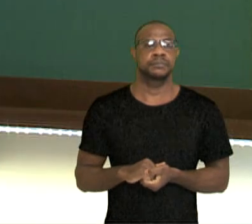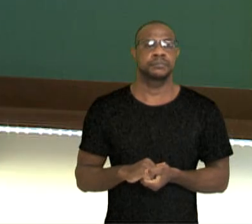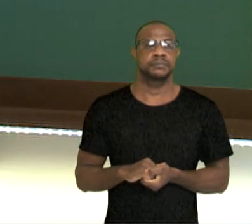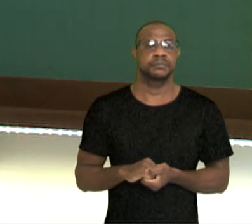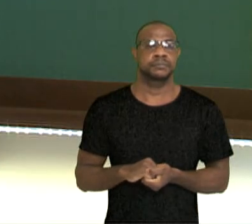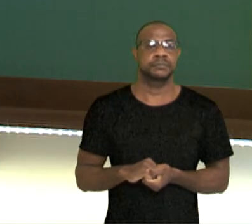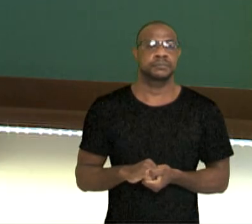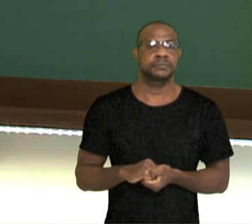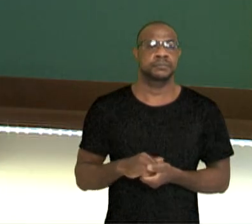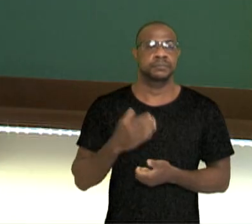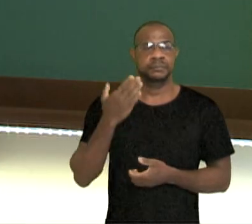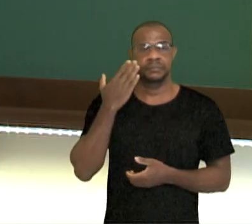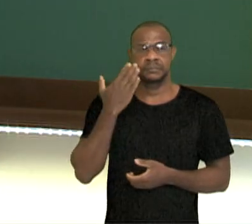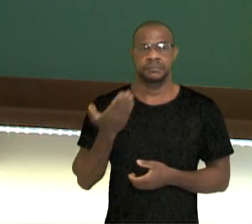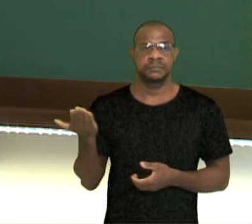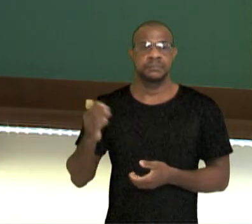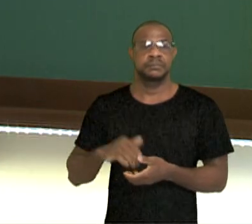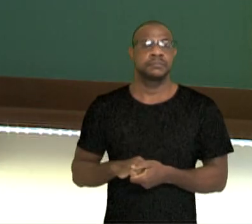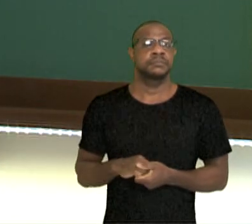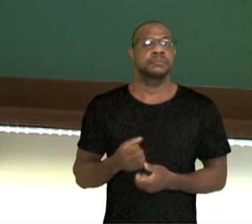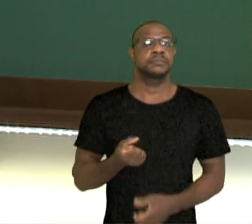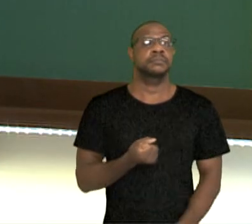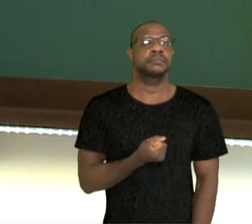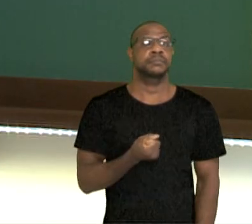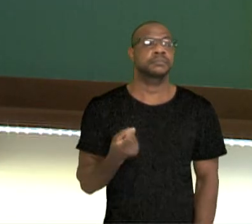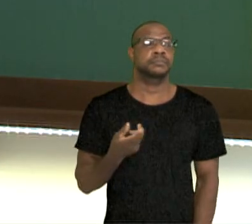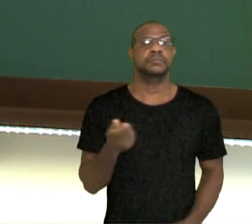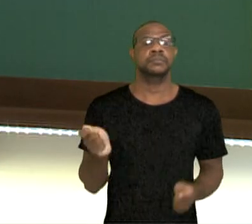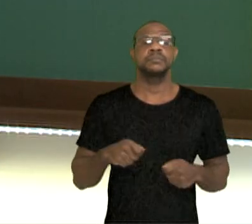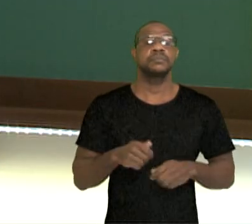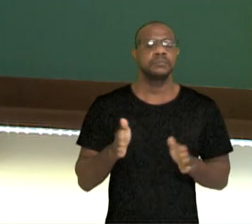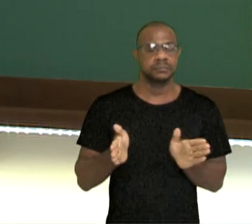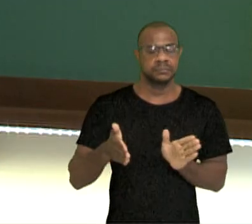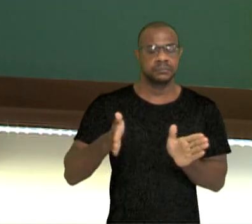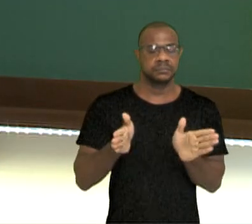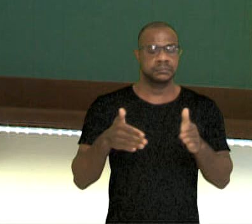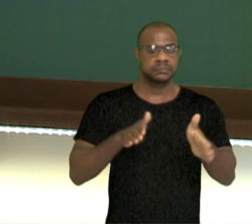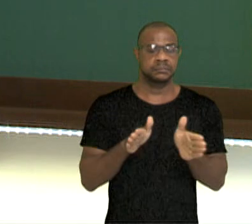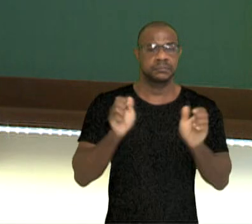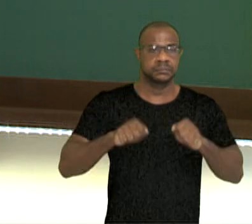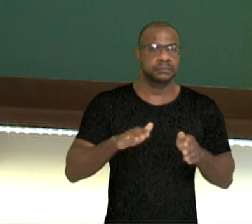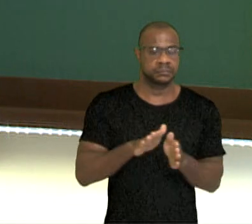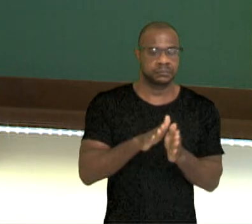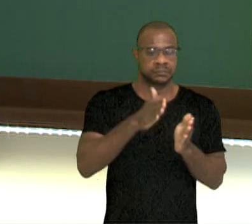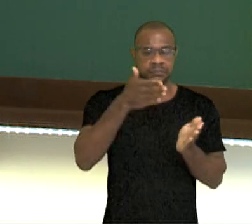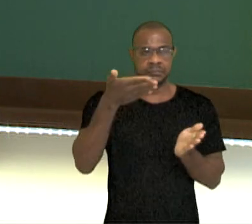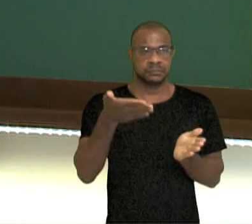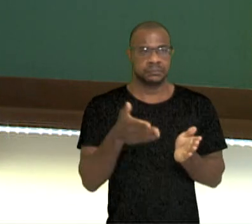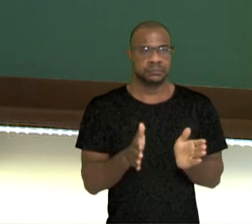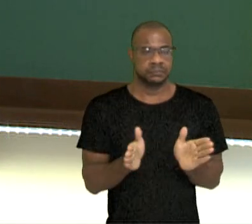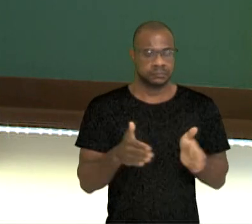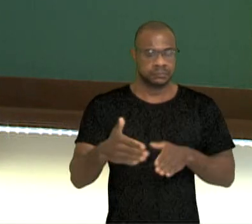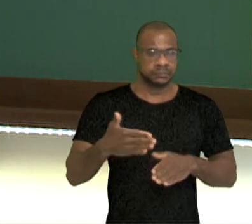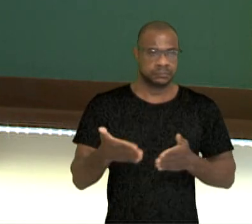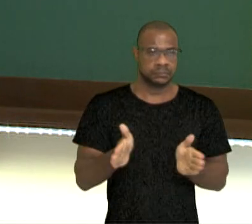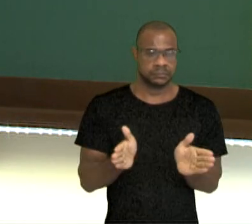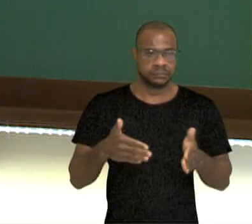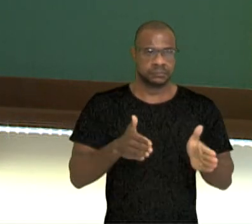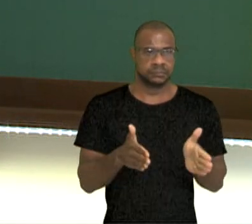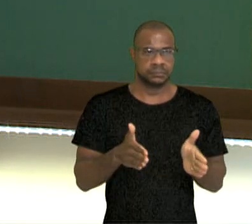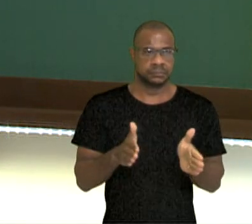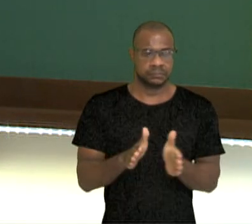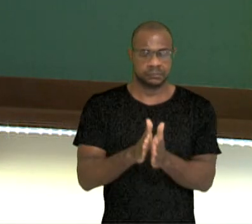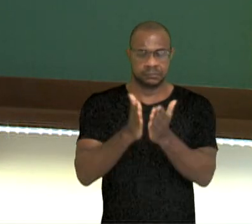Planificação. Todos os poliedros podem ser planificados, quer dizer, eu posso abrir eles. É aquilo que eu falei da caixa. Eu pego essa caixa de sapato,